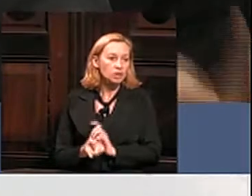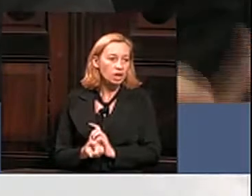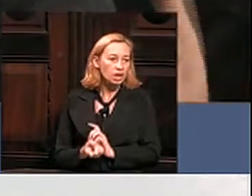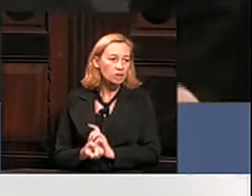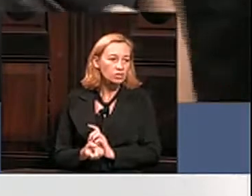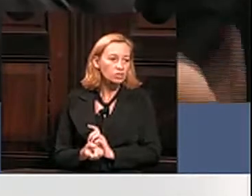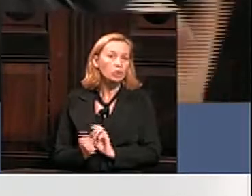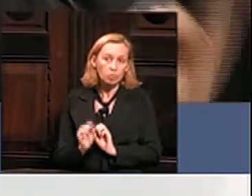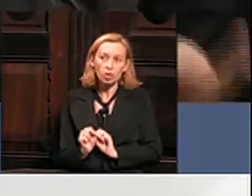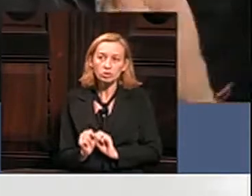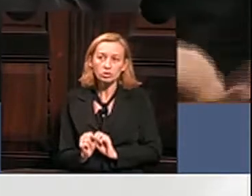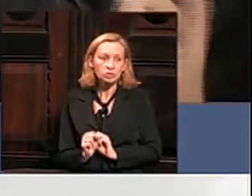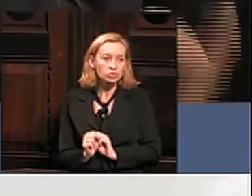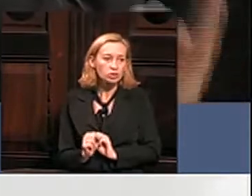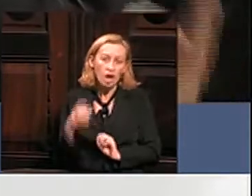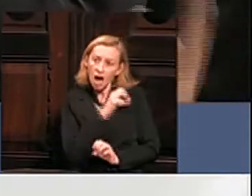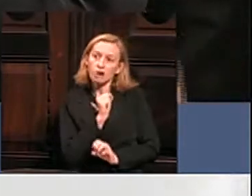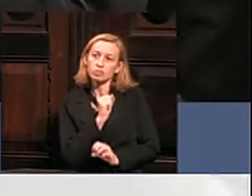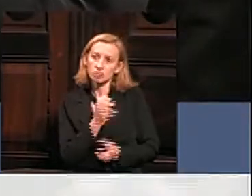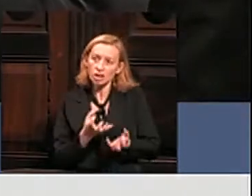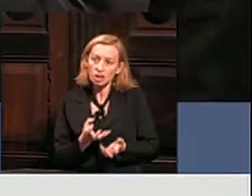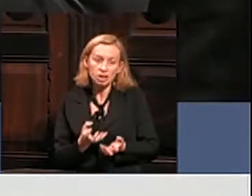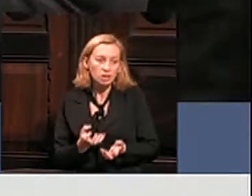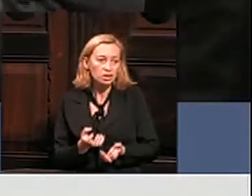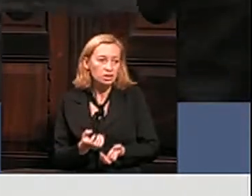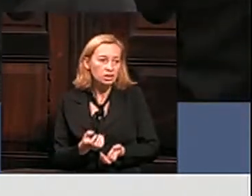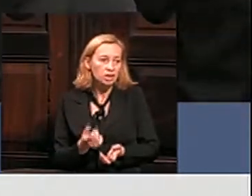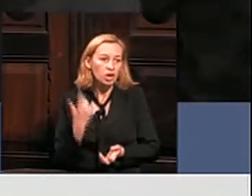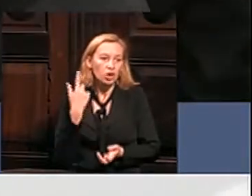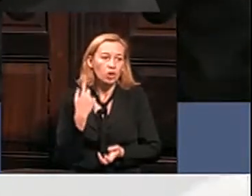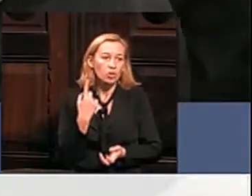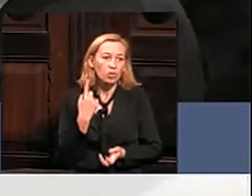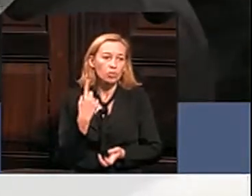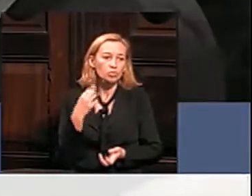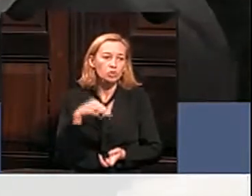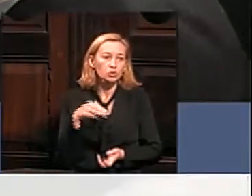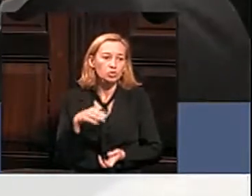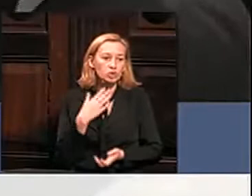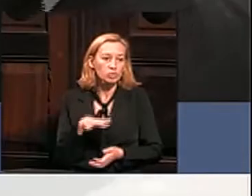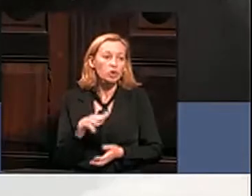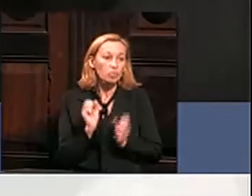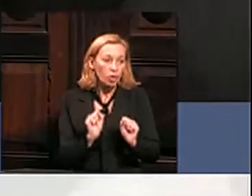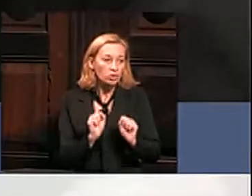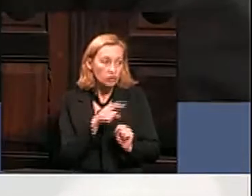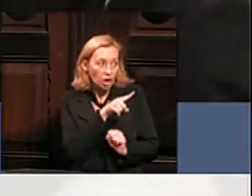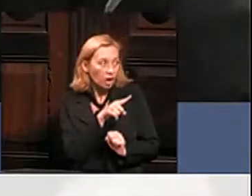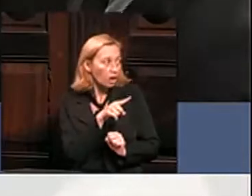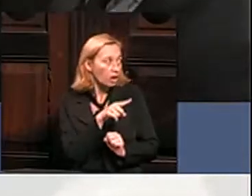encaminhar contrário? É rapidinho, é 1 minuto e meio. Posso lá?